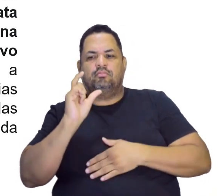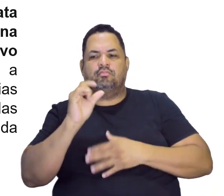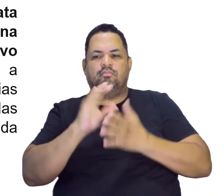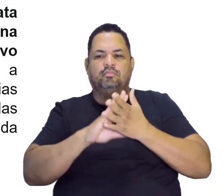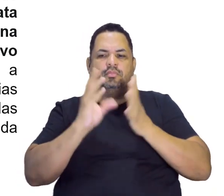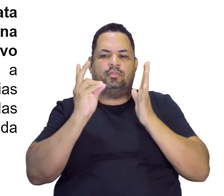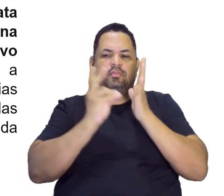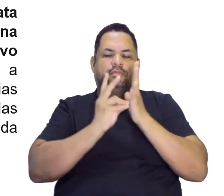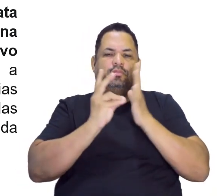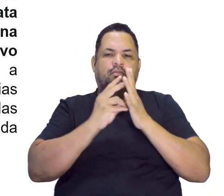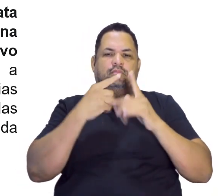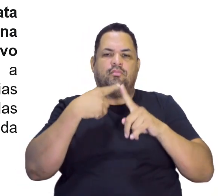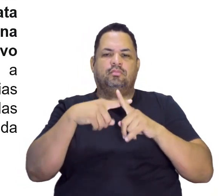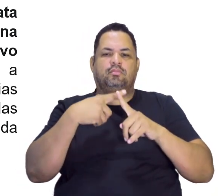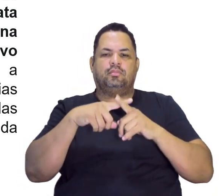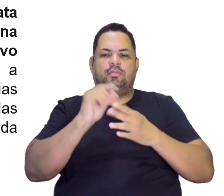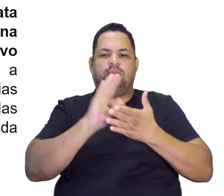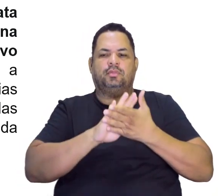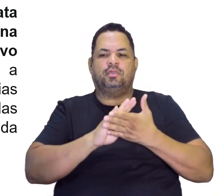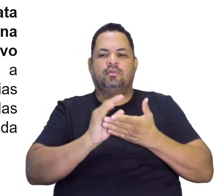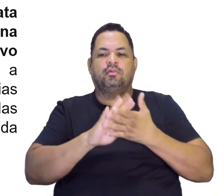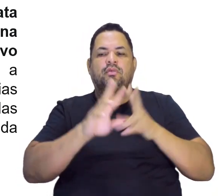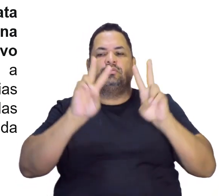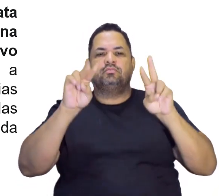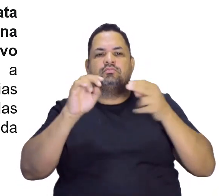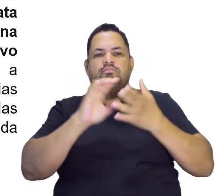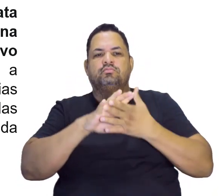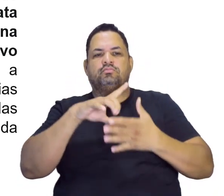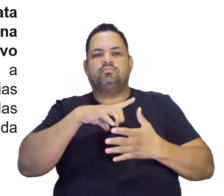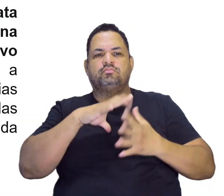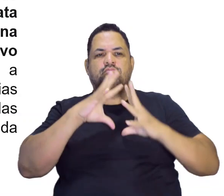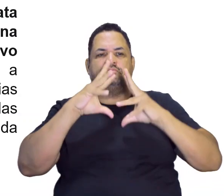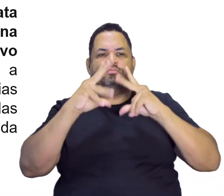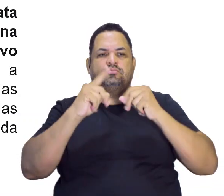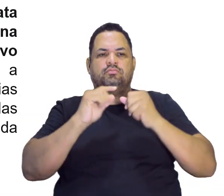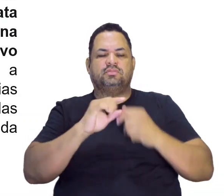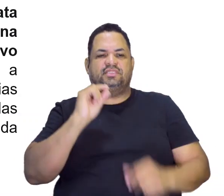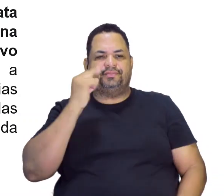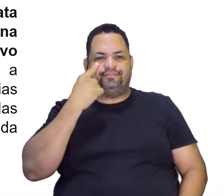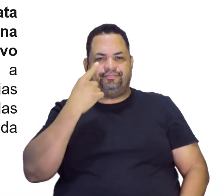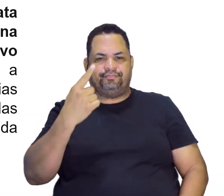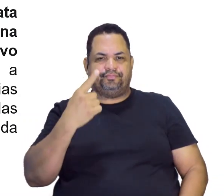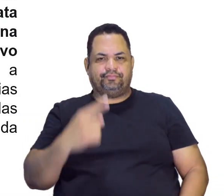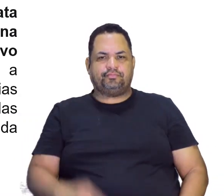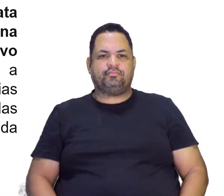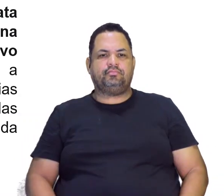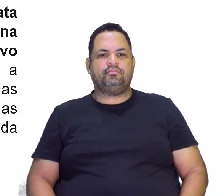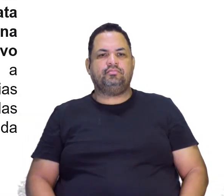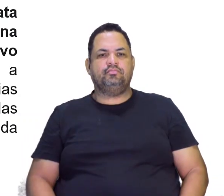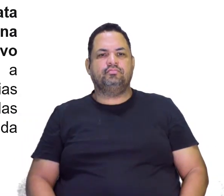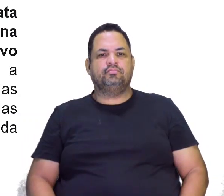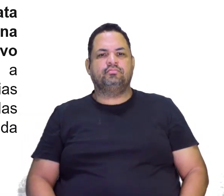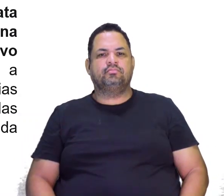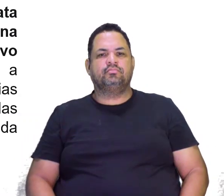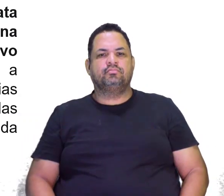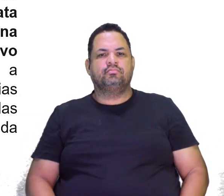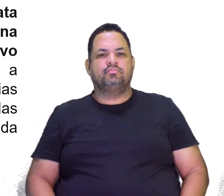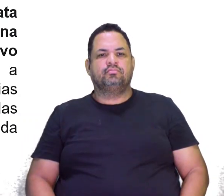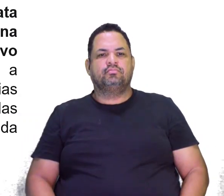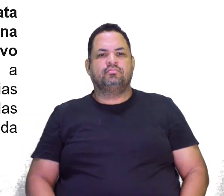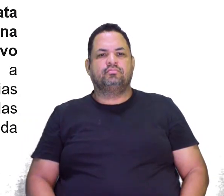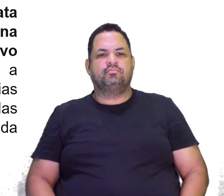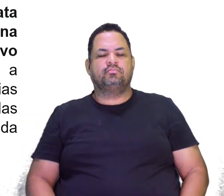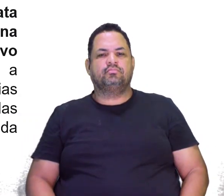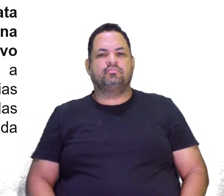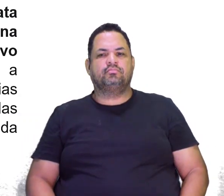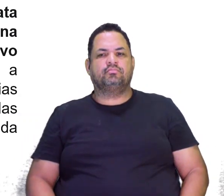indígena Por que foi colocar desse tio tem tudo isso aí nós vamos nós vamos entender tá então mais de